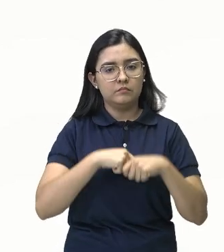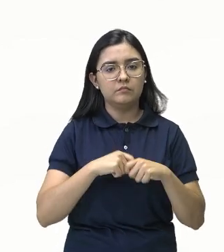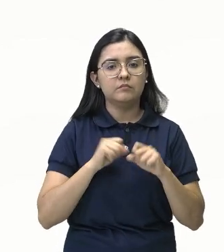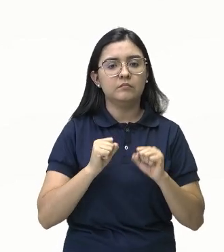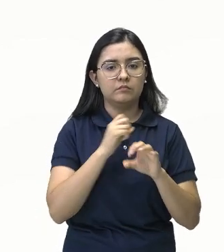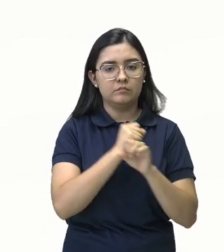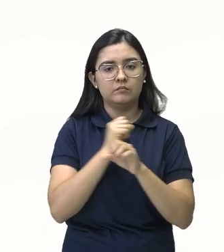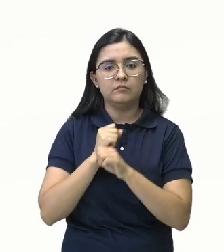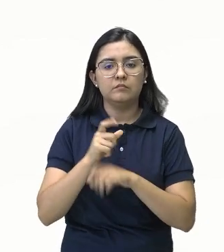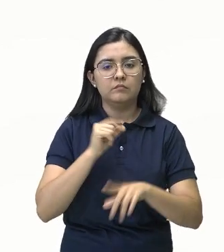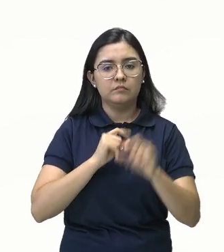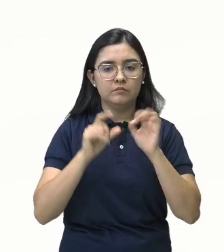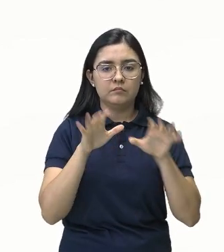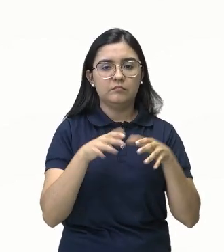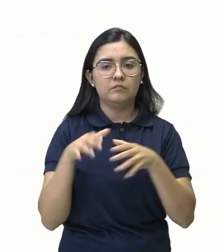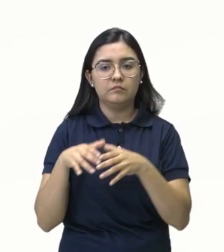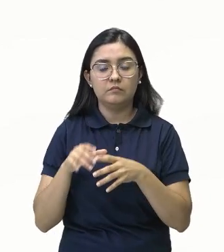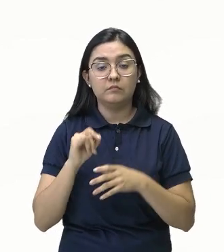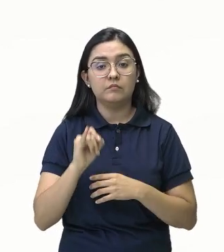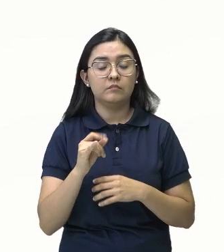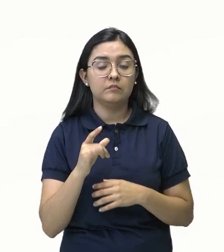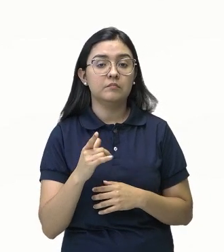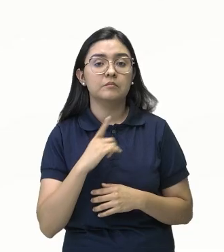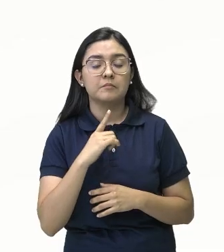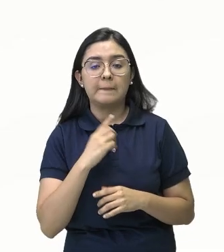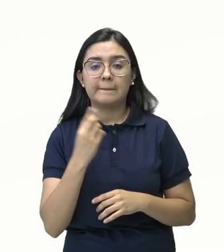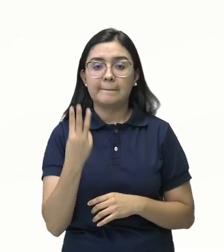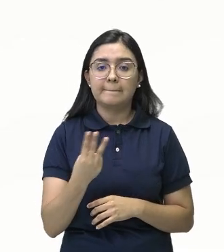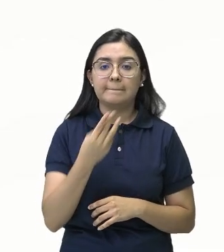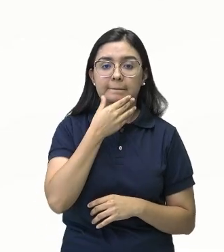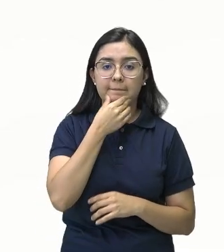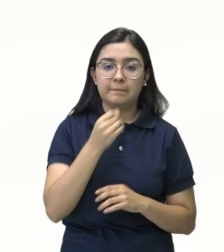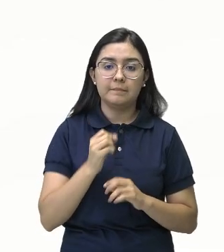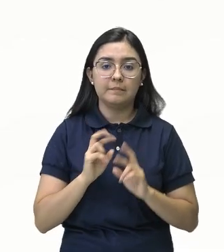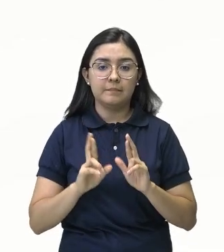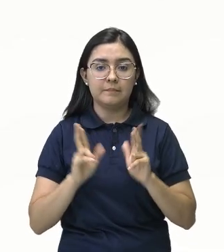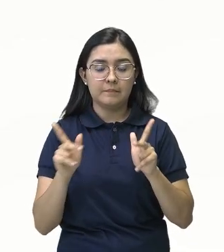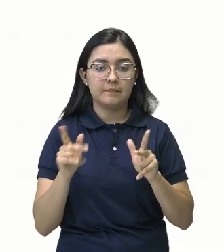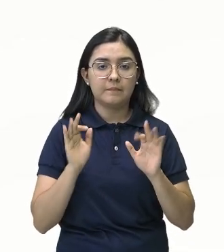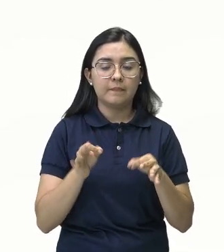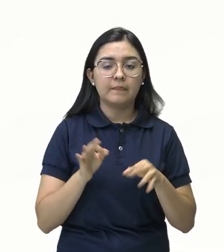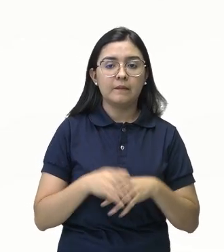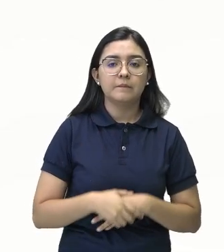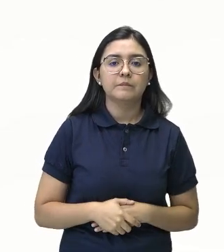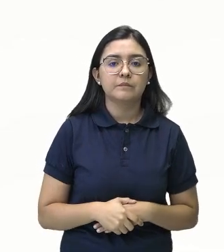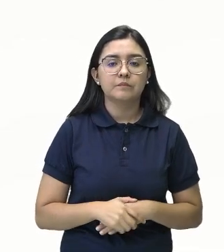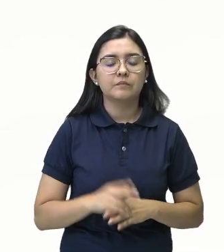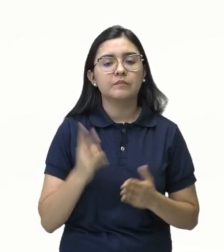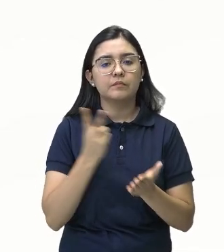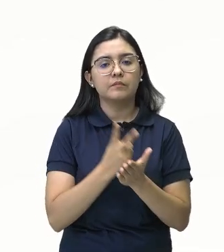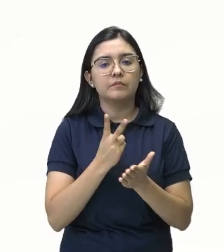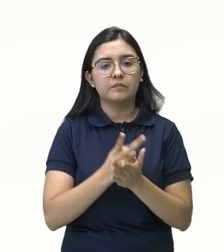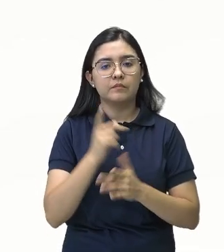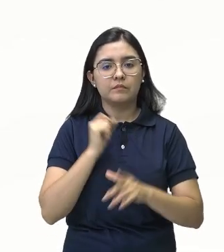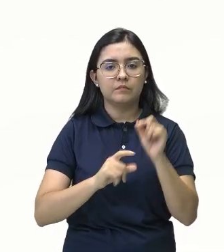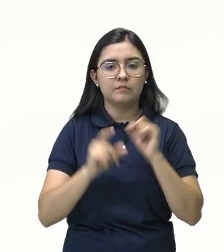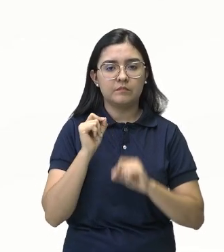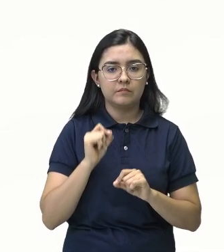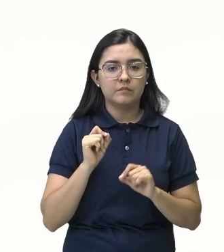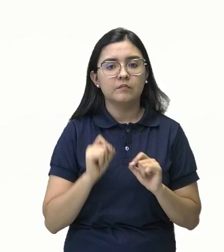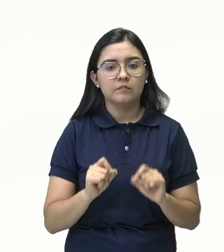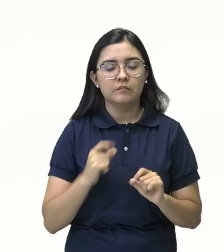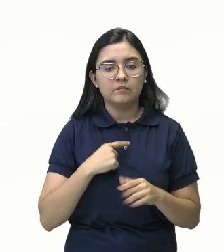fazer essa seleção, se no caso nós tivermos aí 3 homens diferentes, ok? Então, sempre que a gente vai selecionar,